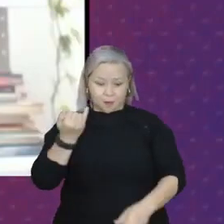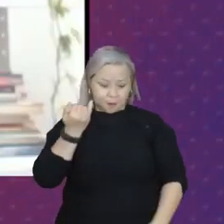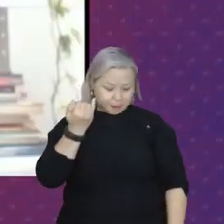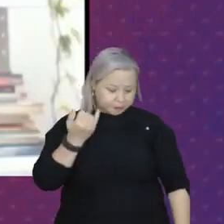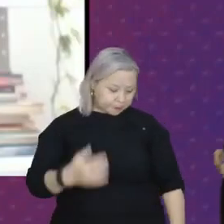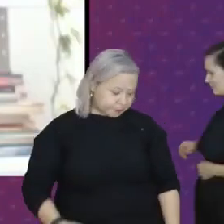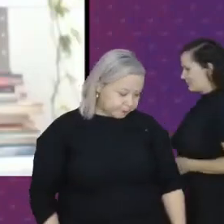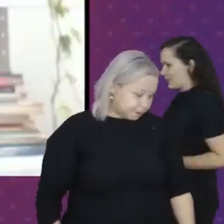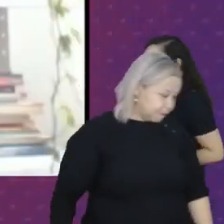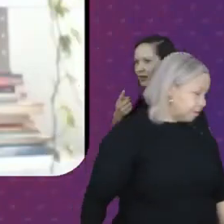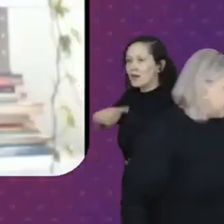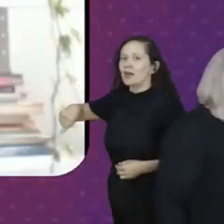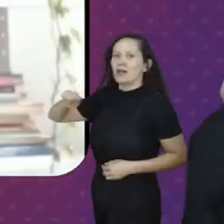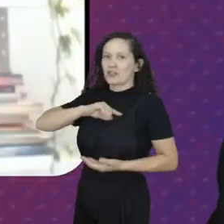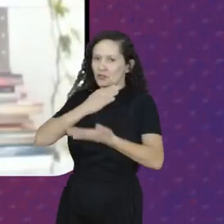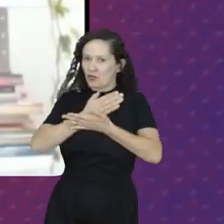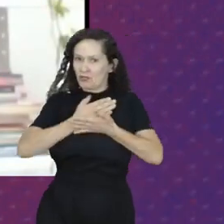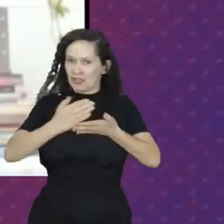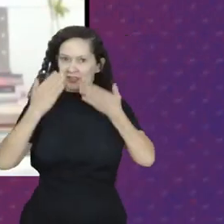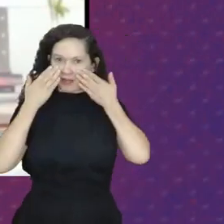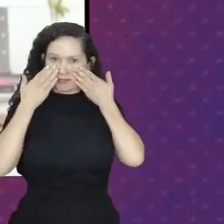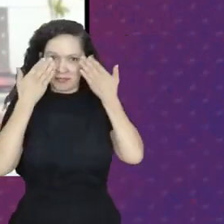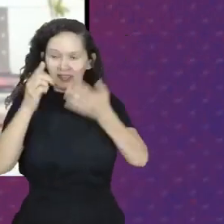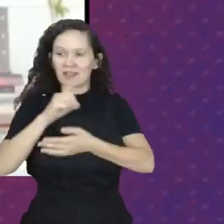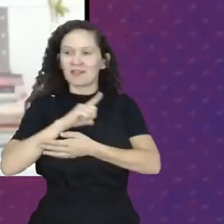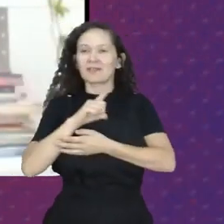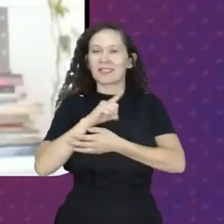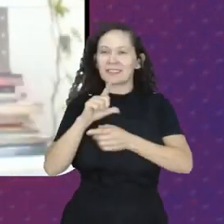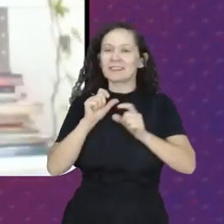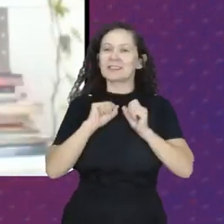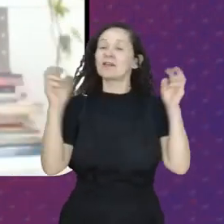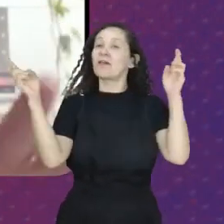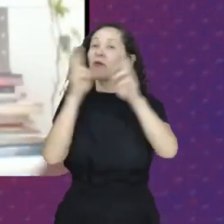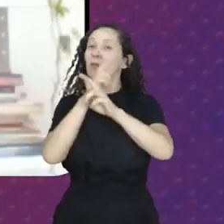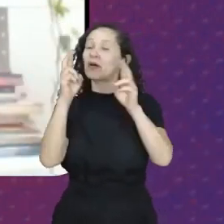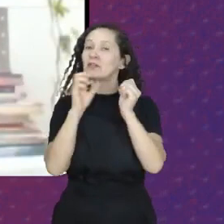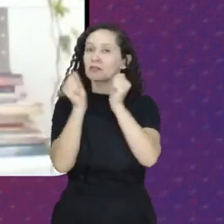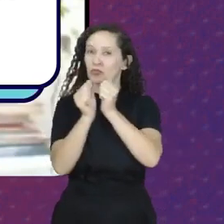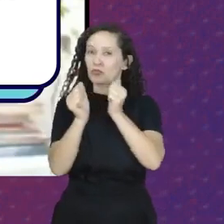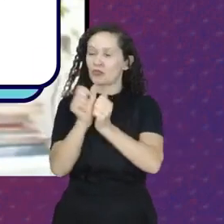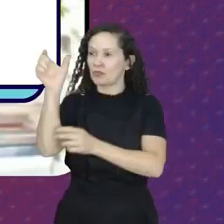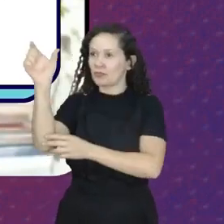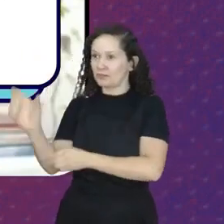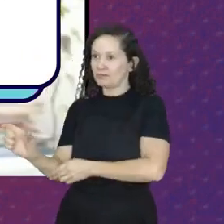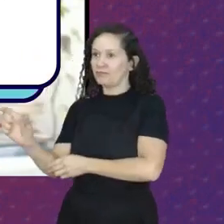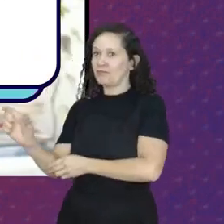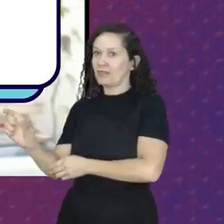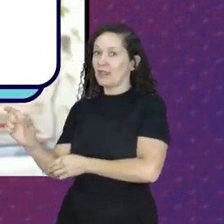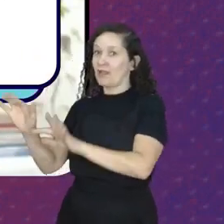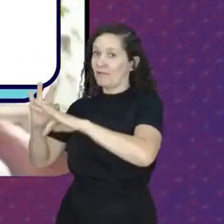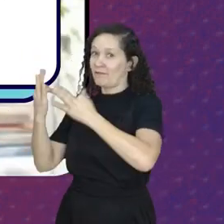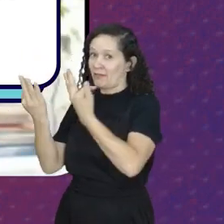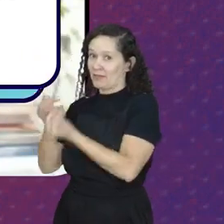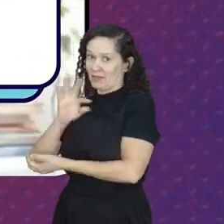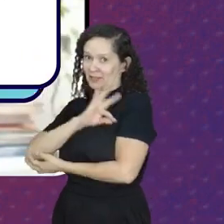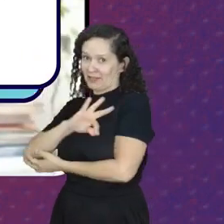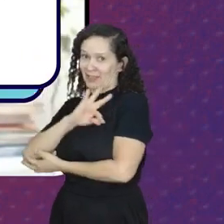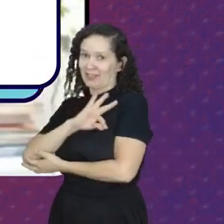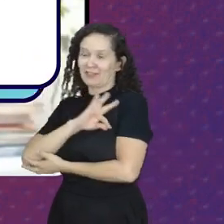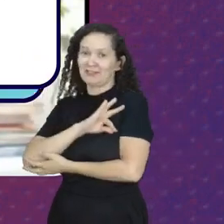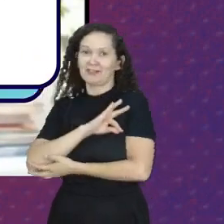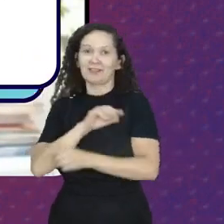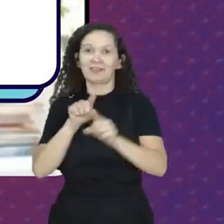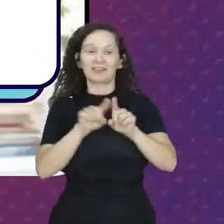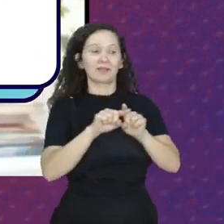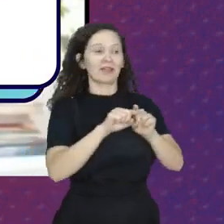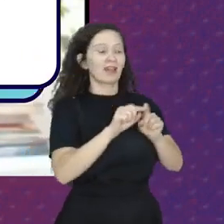gente iniciar mostrando que existe uma correlação entre a renda das famílias e a